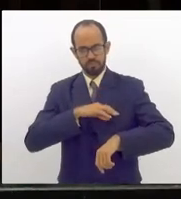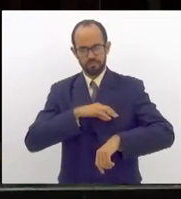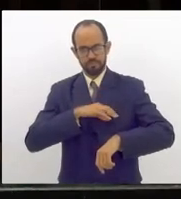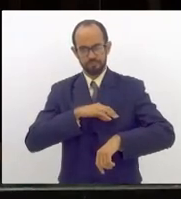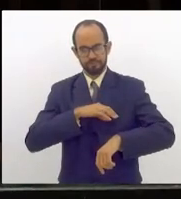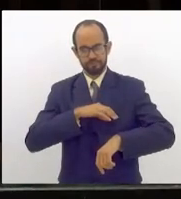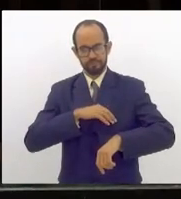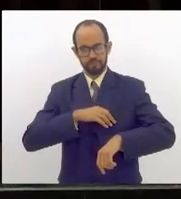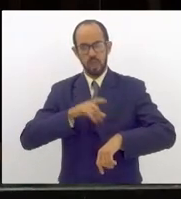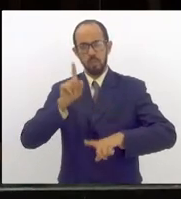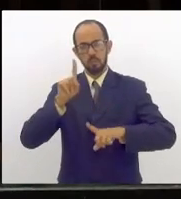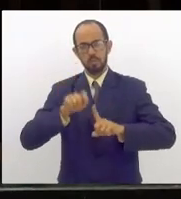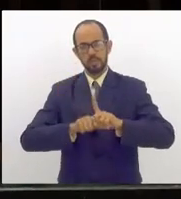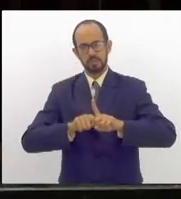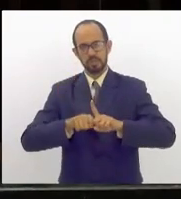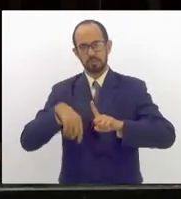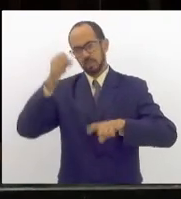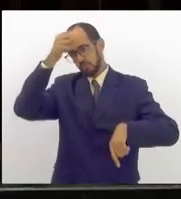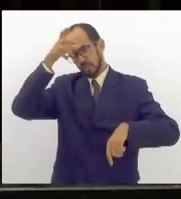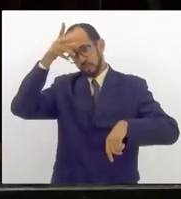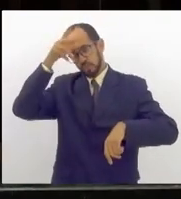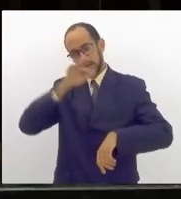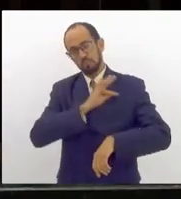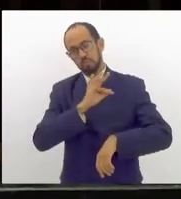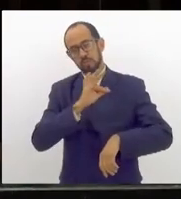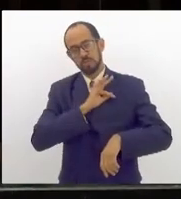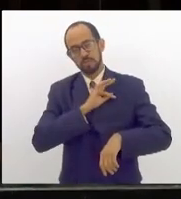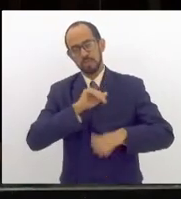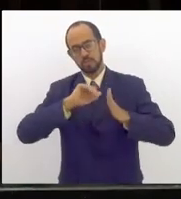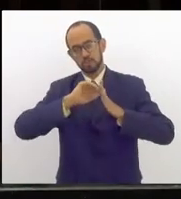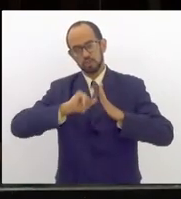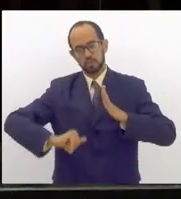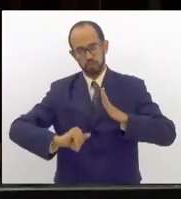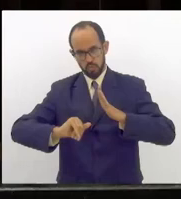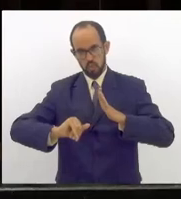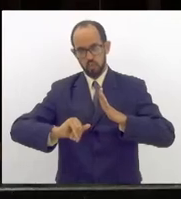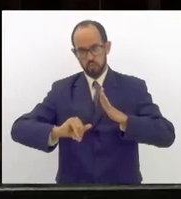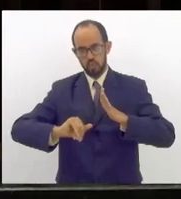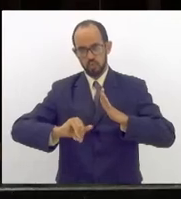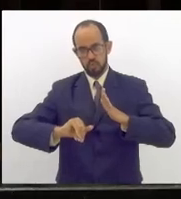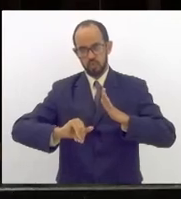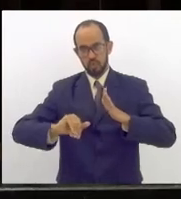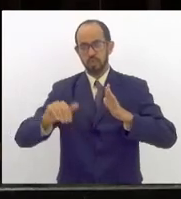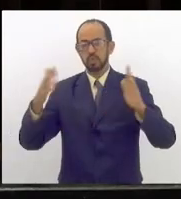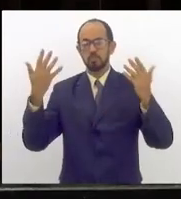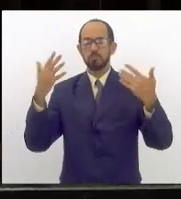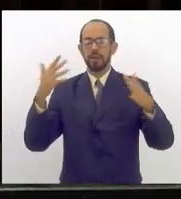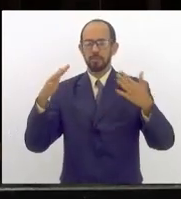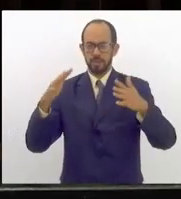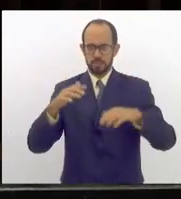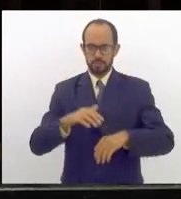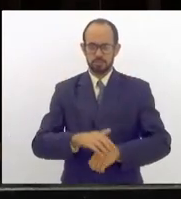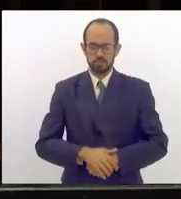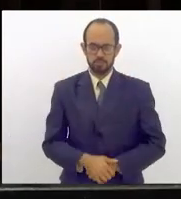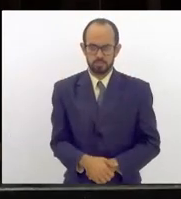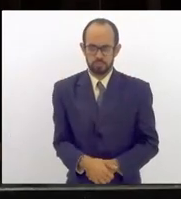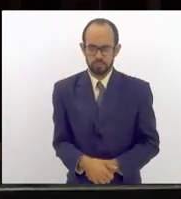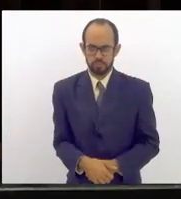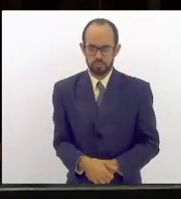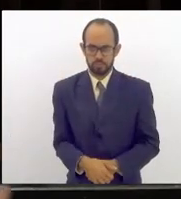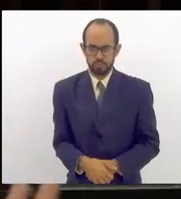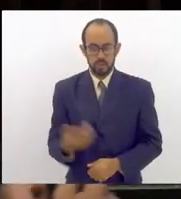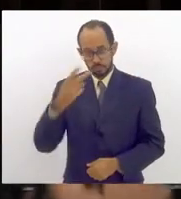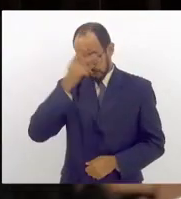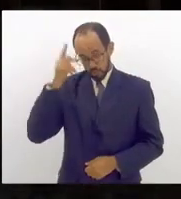a prefeitura mais a polícia tirou derrubou eu quero parabenizar porque as pessoas têm medo